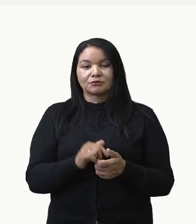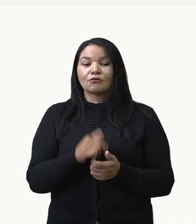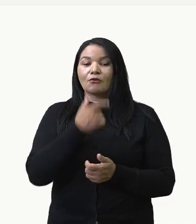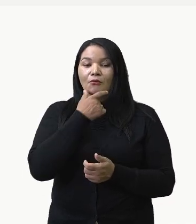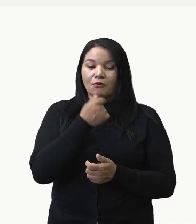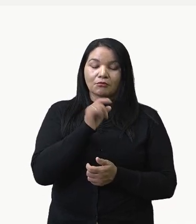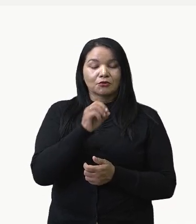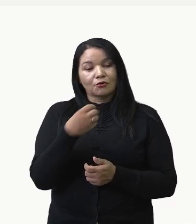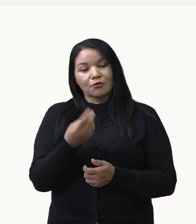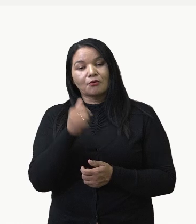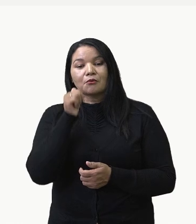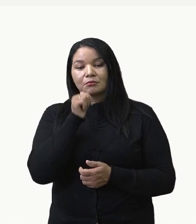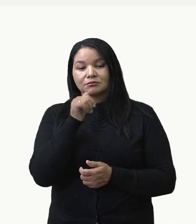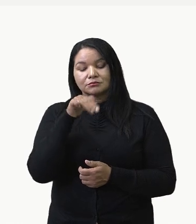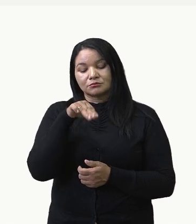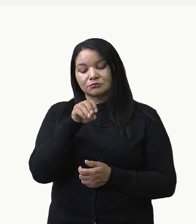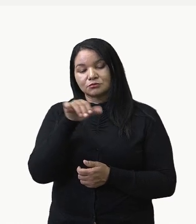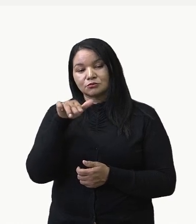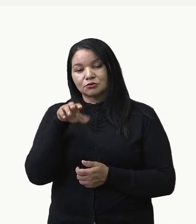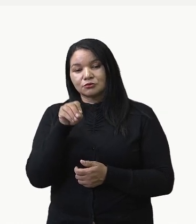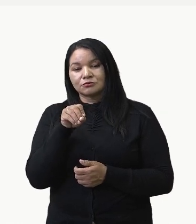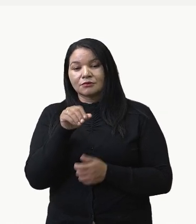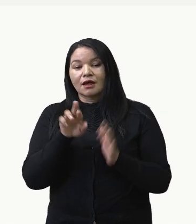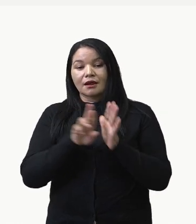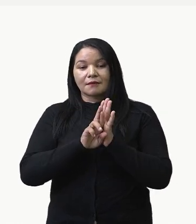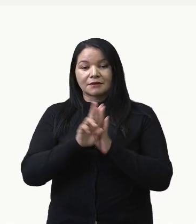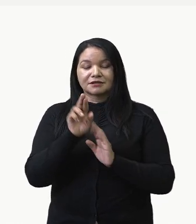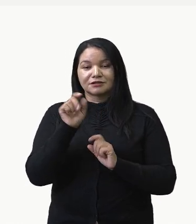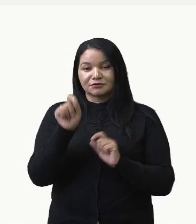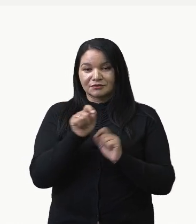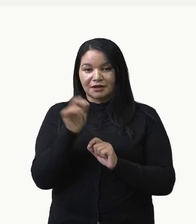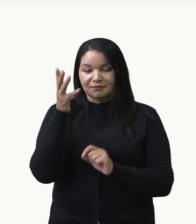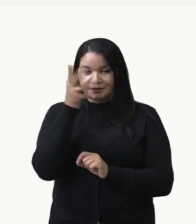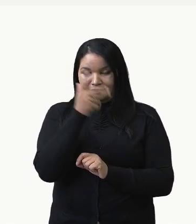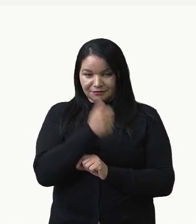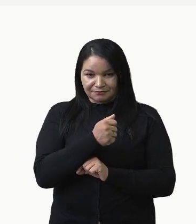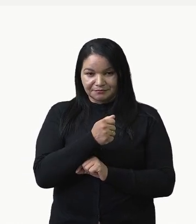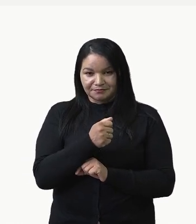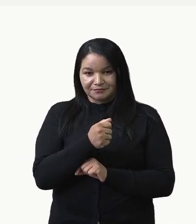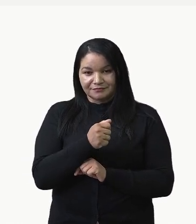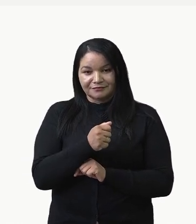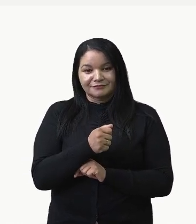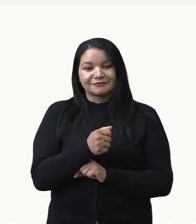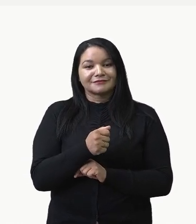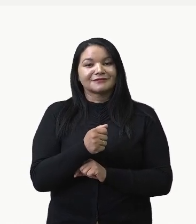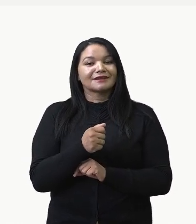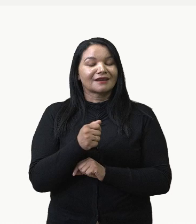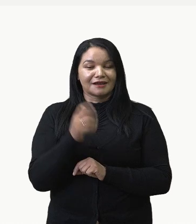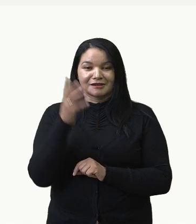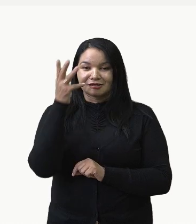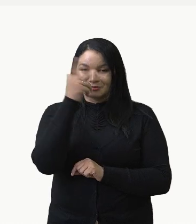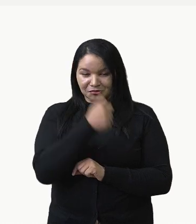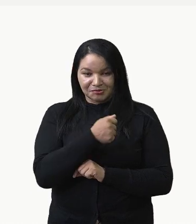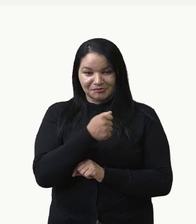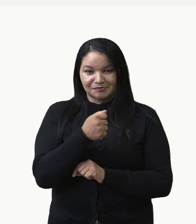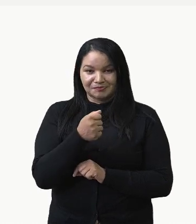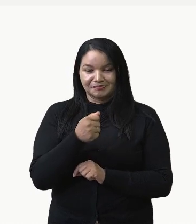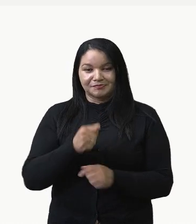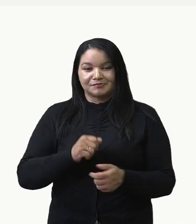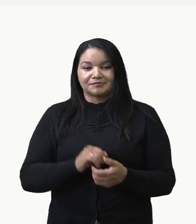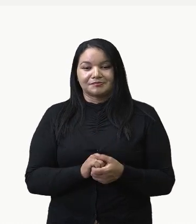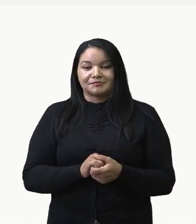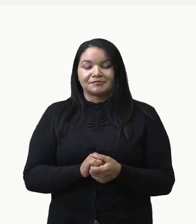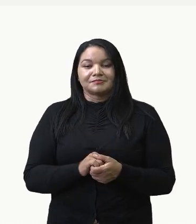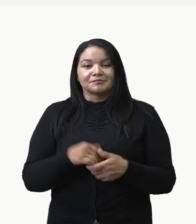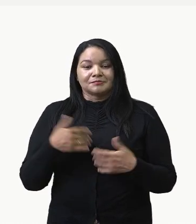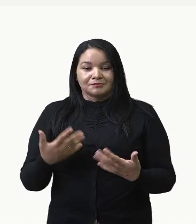mono ou la Mona representa la belza ele ser lindo Opa até que enfim vi uma coisa boa né então